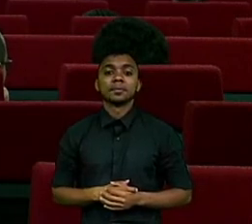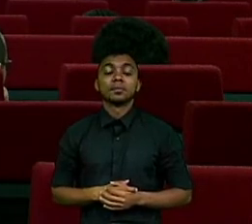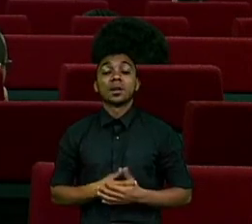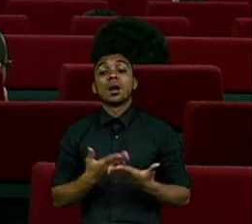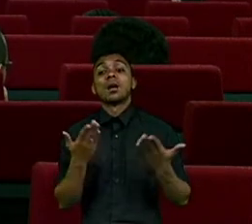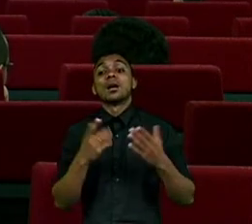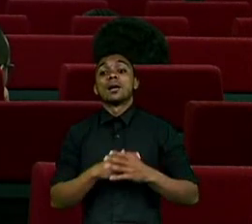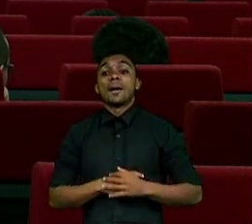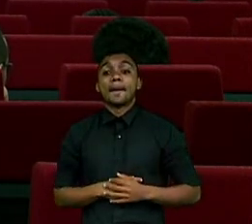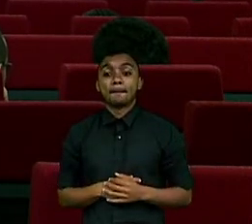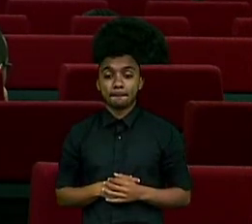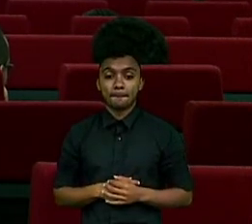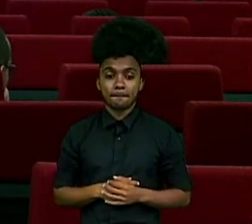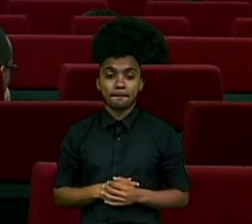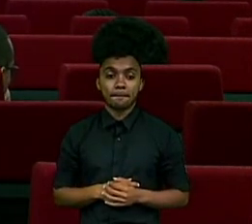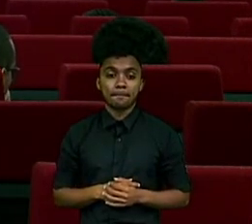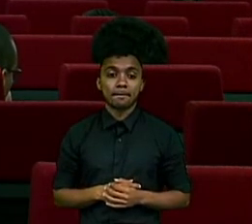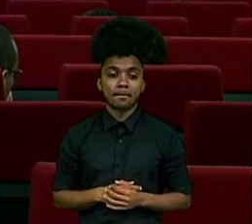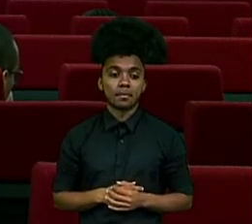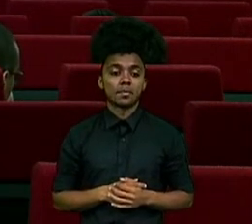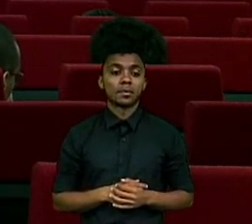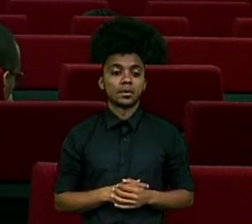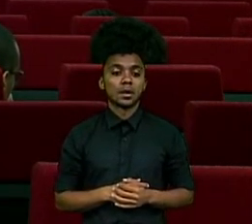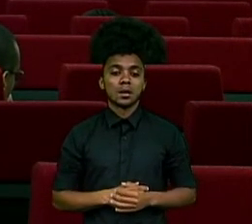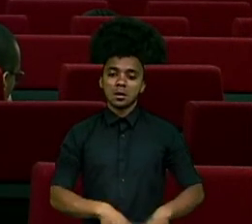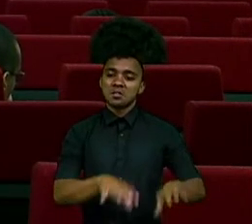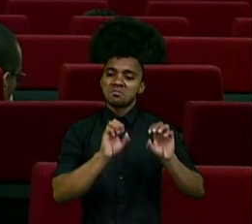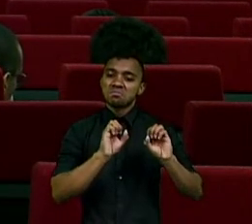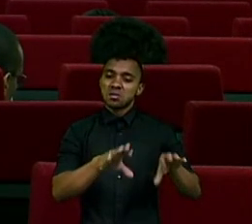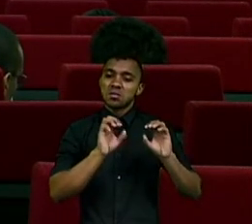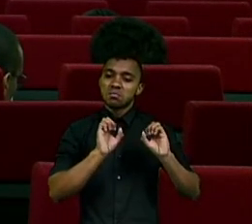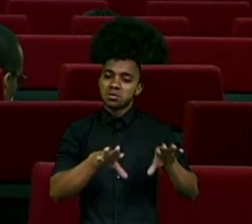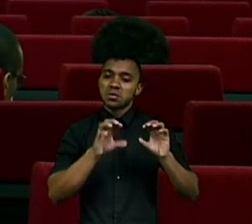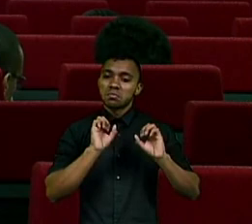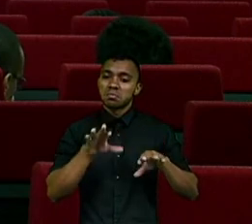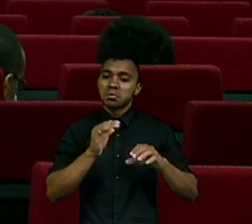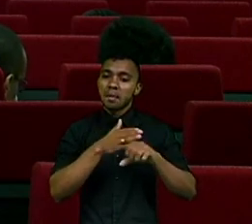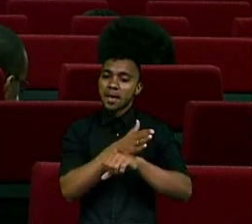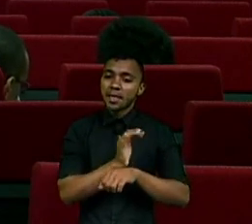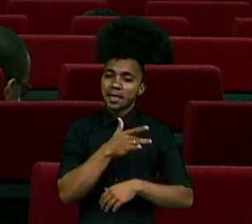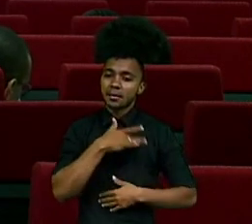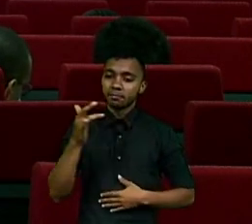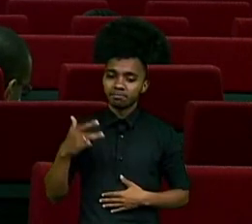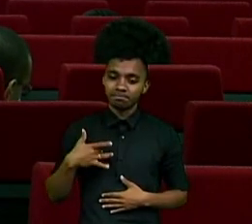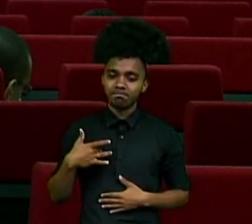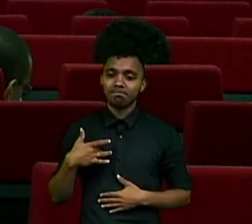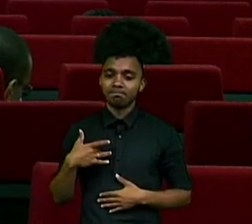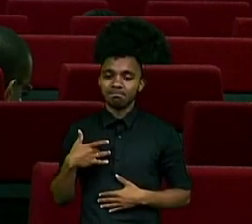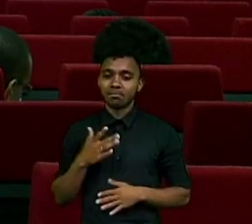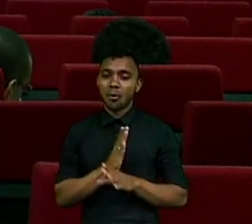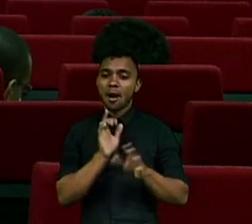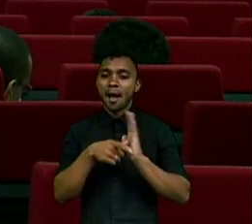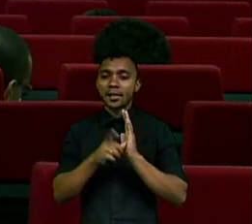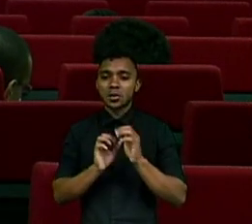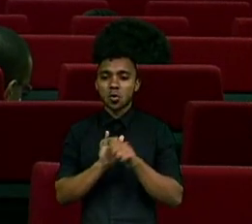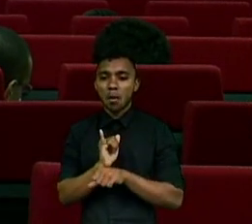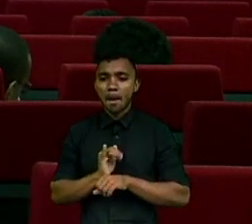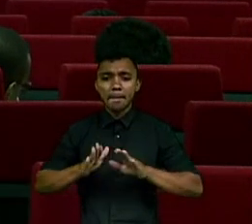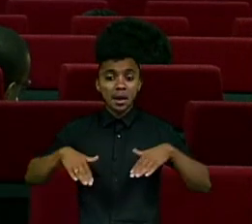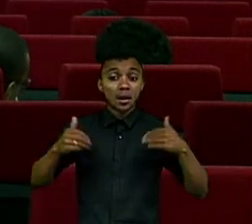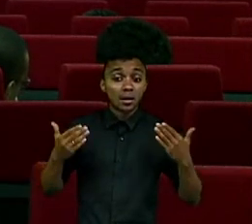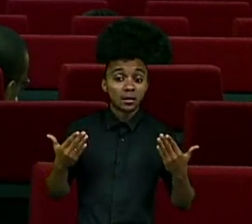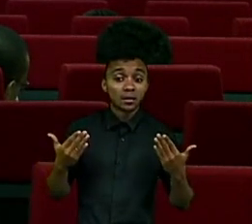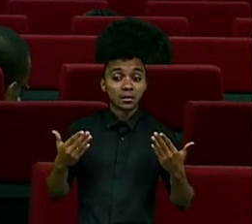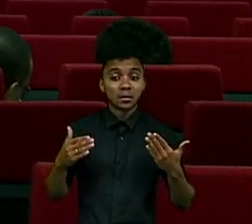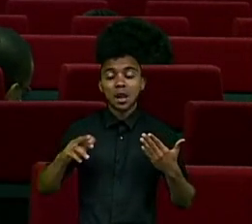houve um grande aumento da alfabetização do acesso à saúde a propriedade depois da do golpe militar porque não